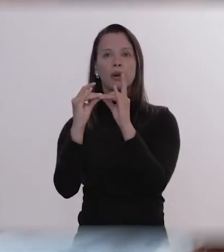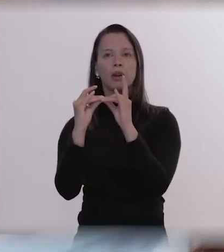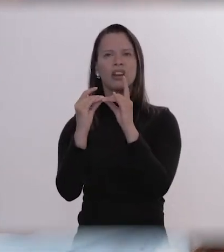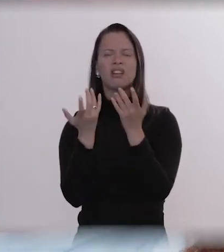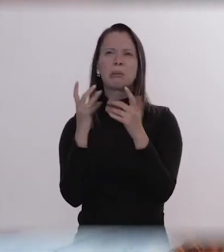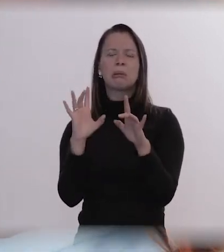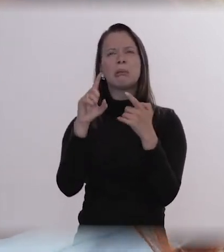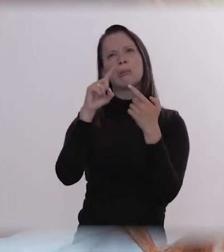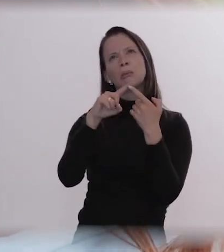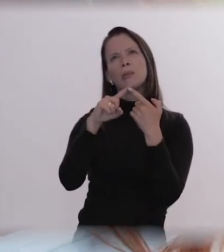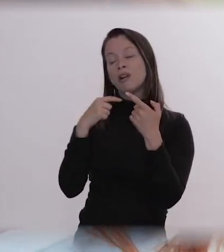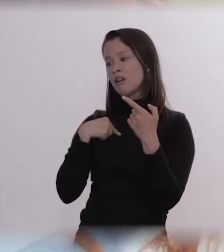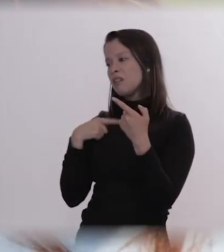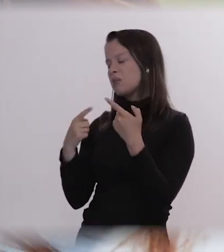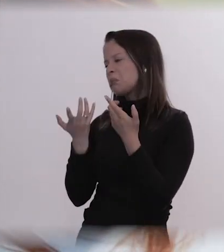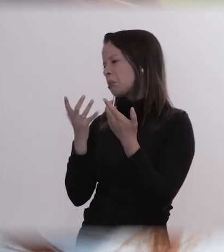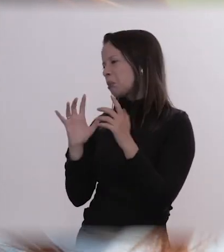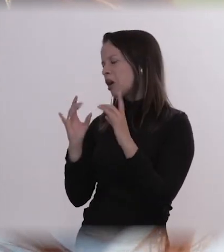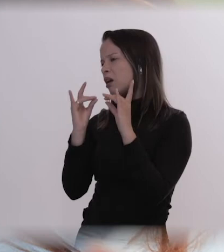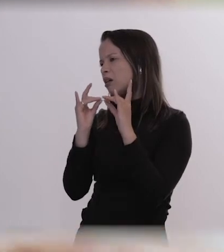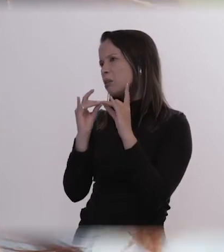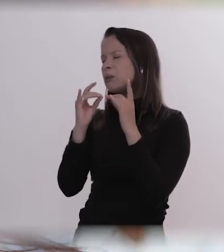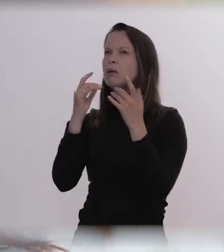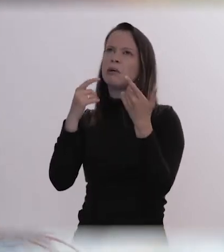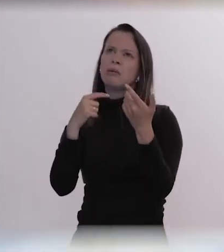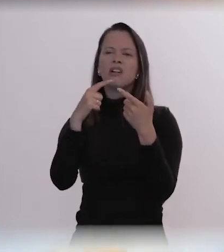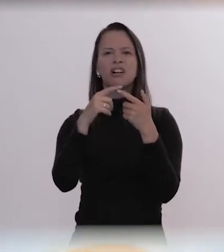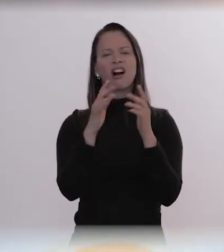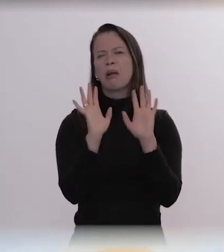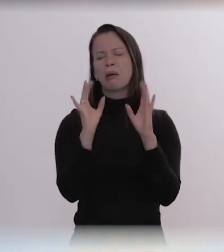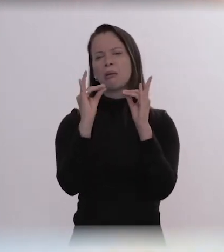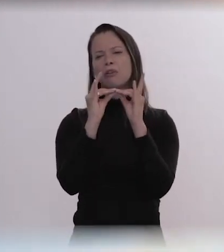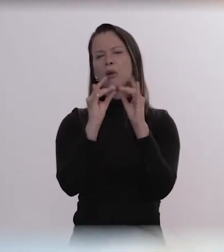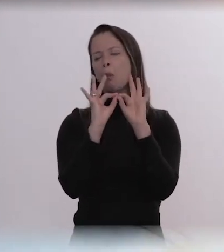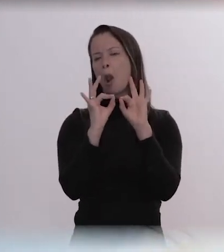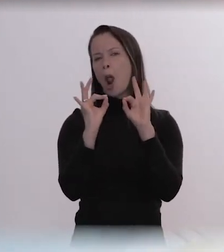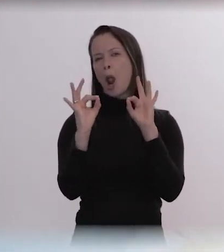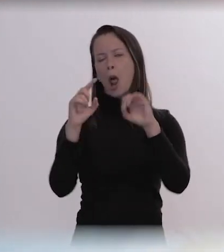quero isso. Quando eu morrer, eu não quero um velório extenso,